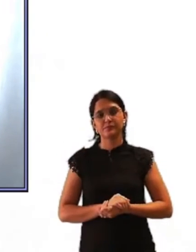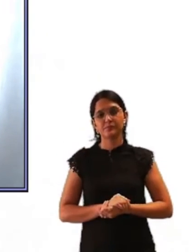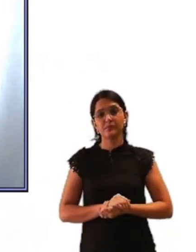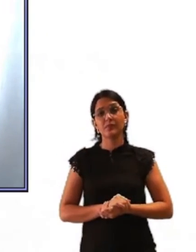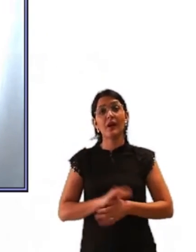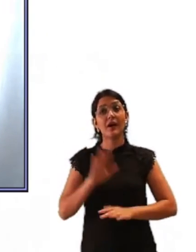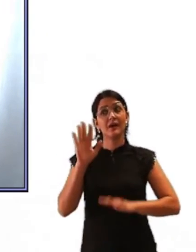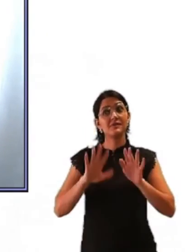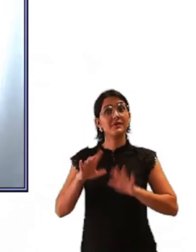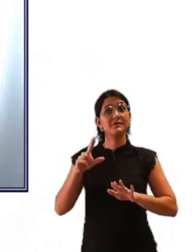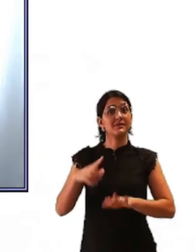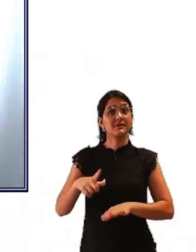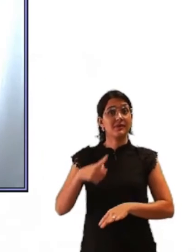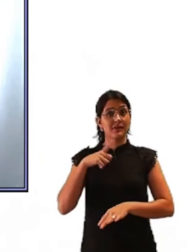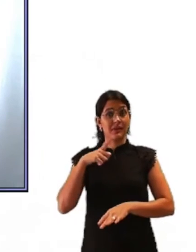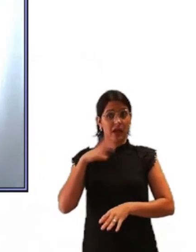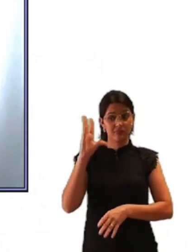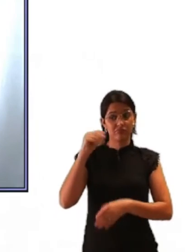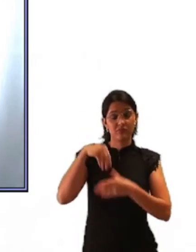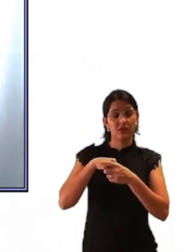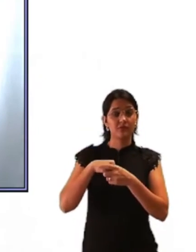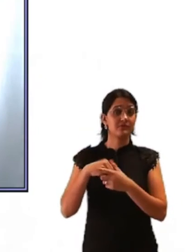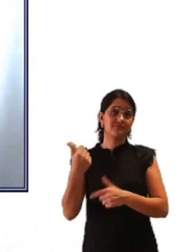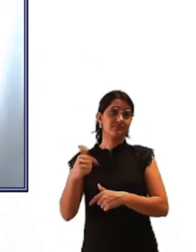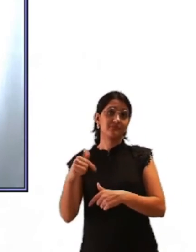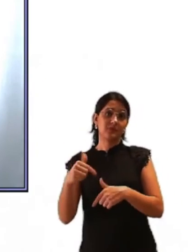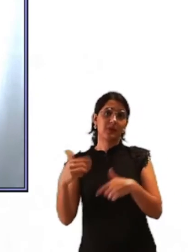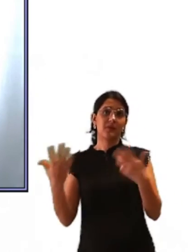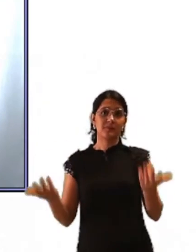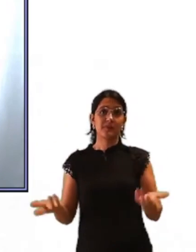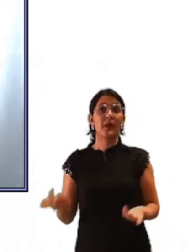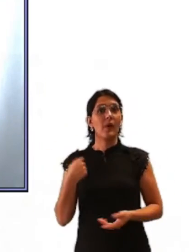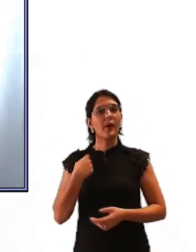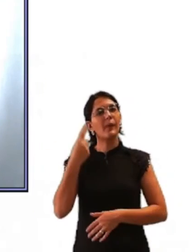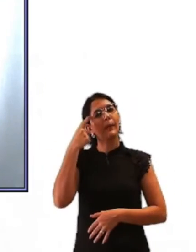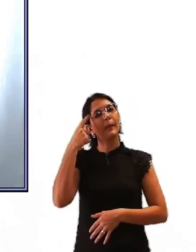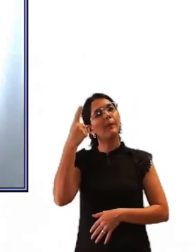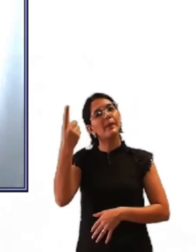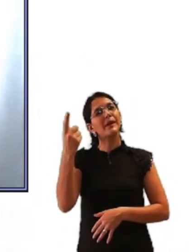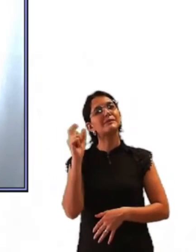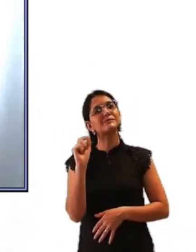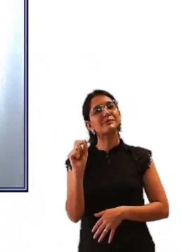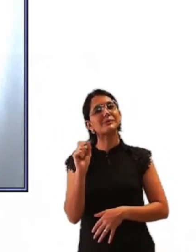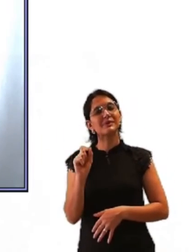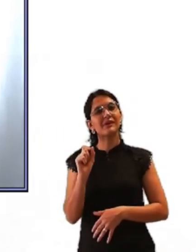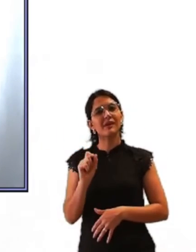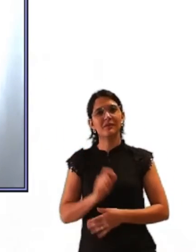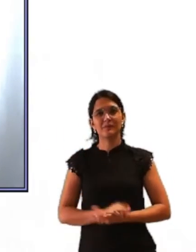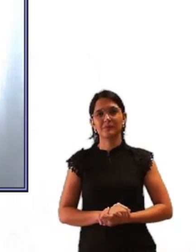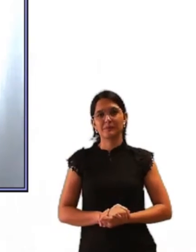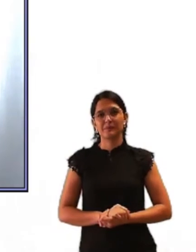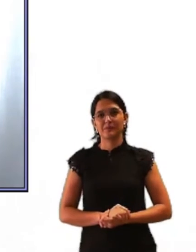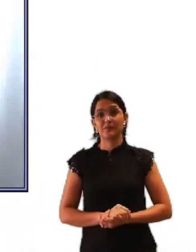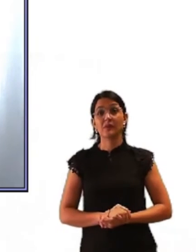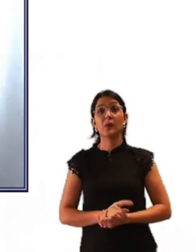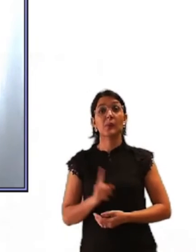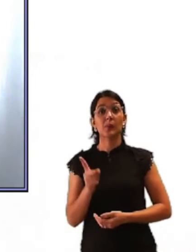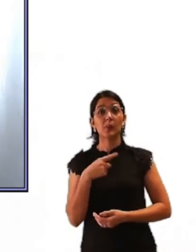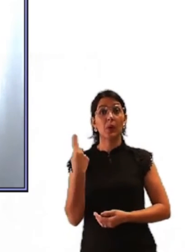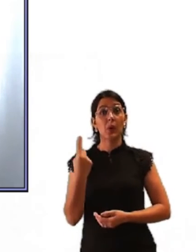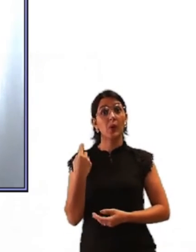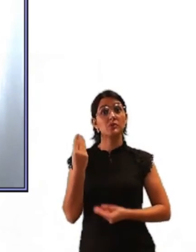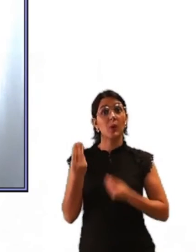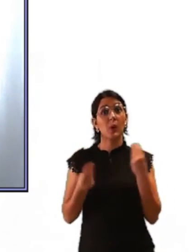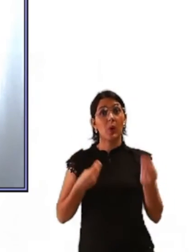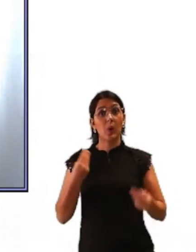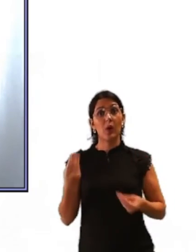não estar presente. E aí é esse o ponto. Então, assim, na minha perspectiva, como a gente poderia ter